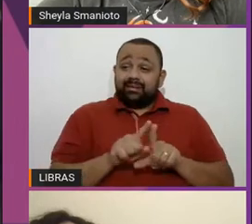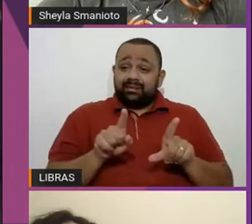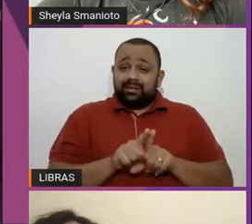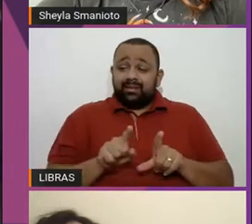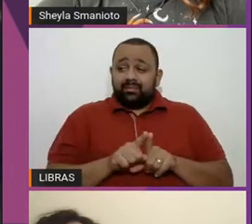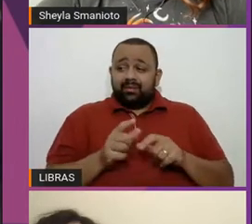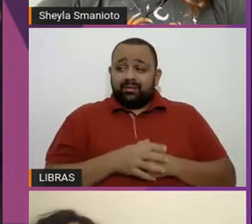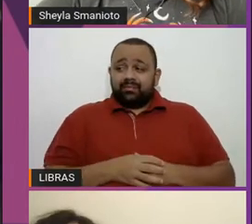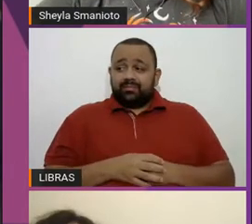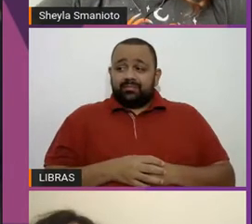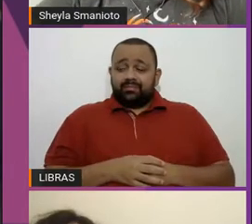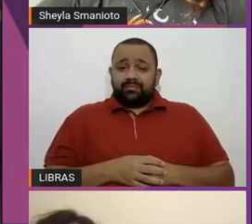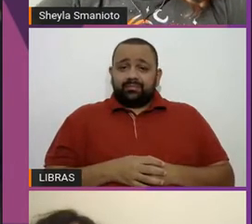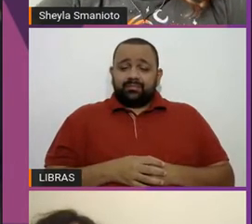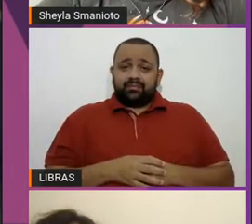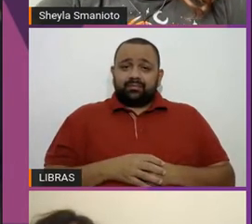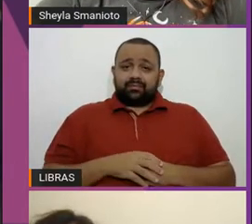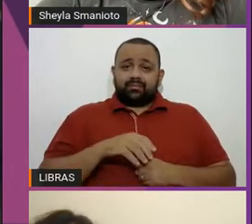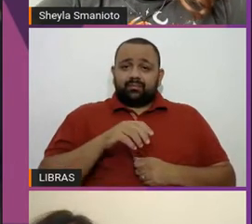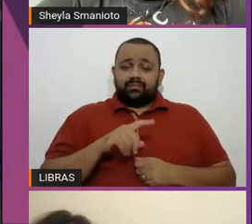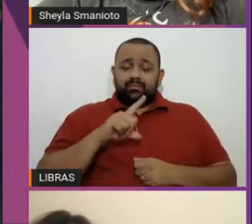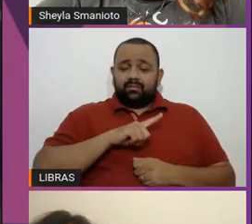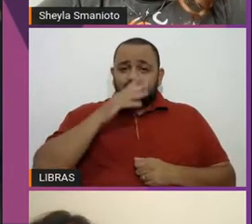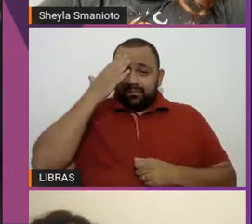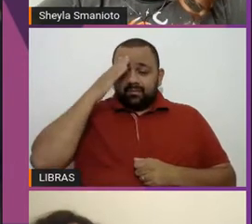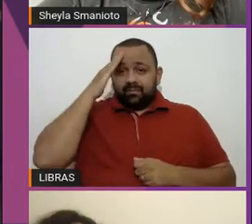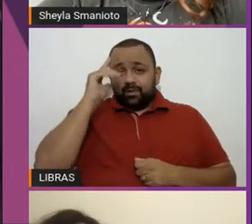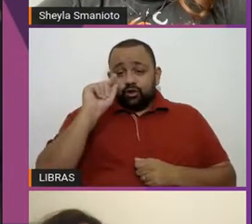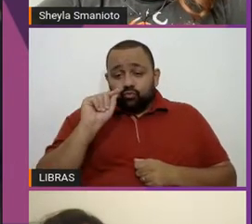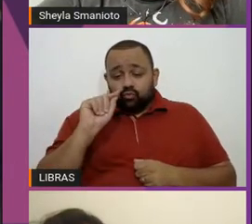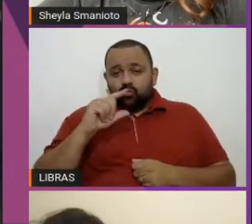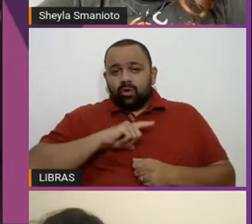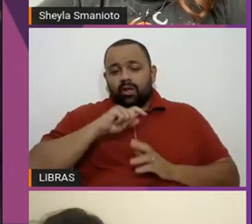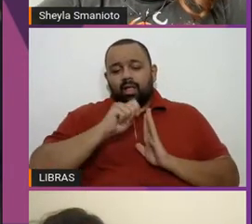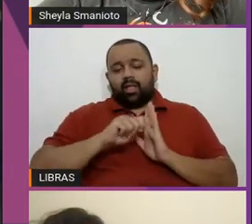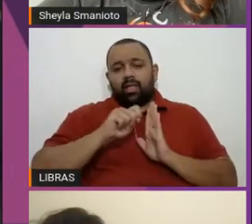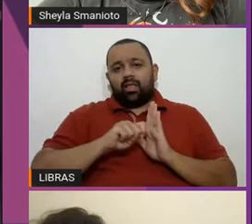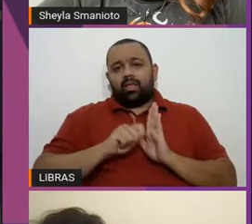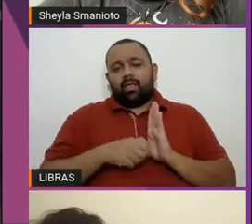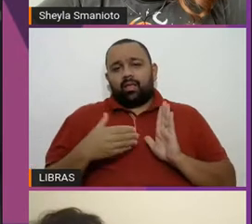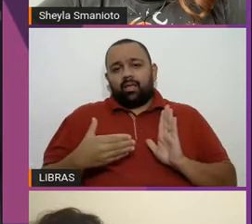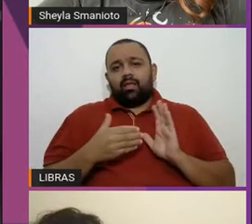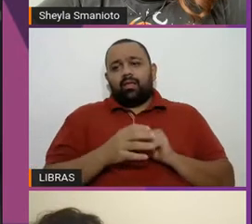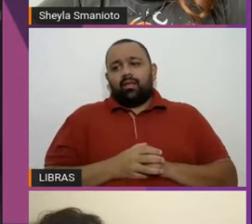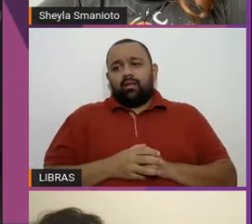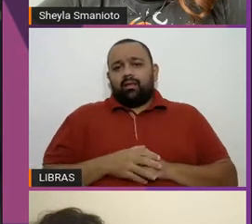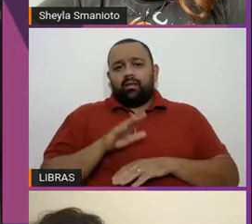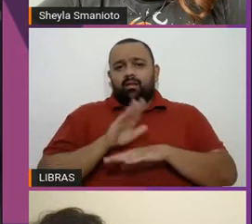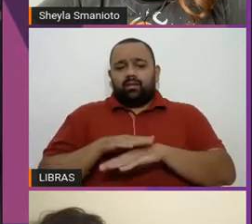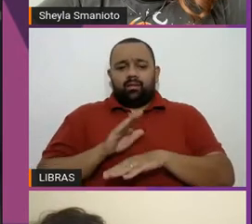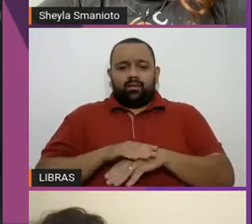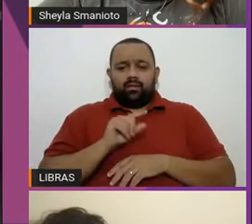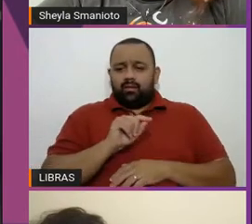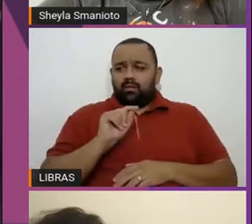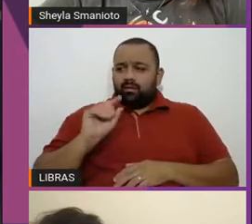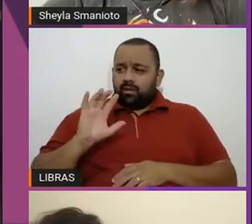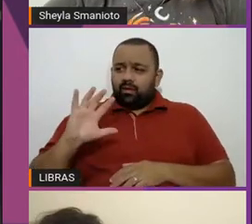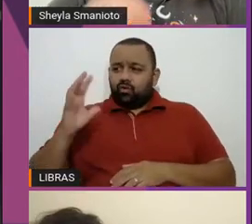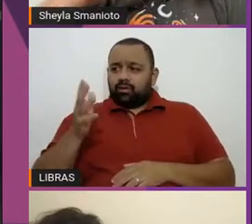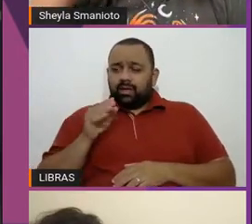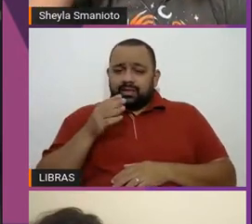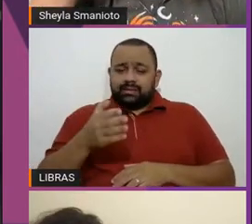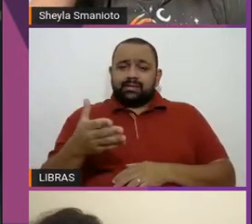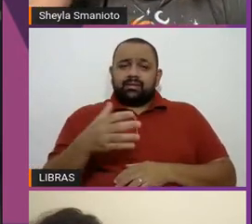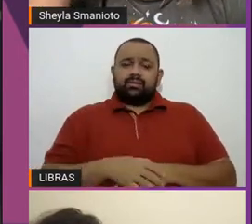a uma ao entendimento do que eu escrevi eu acho que acontece se acontecer isso